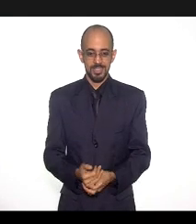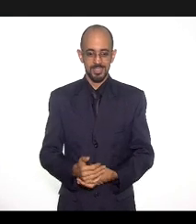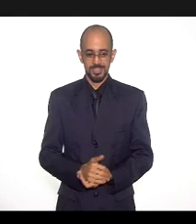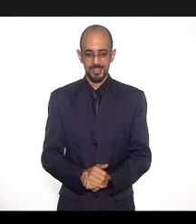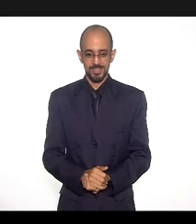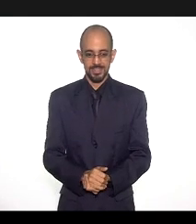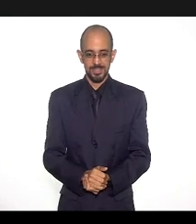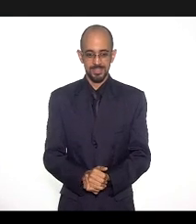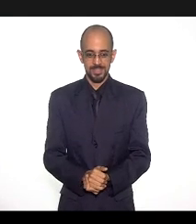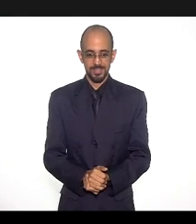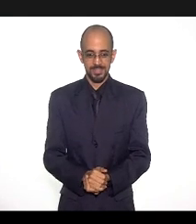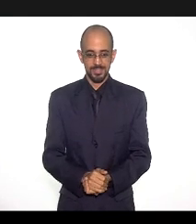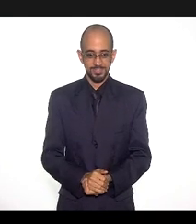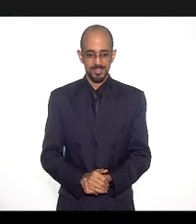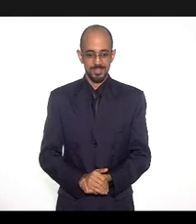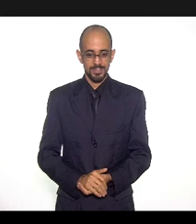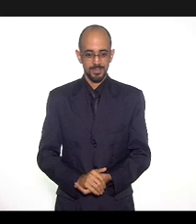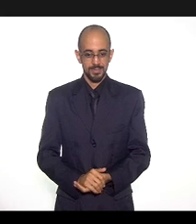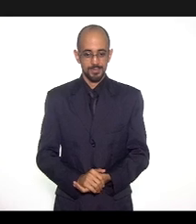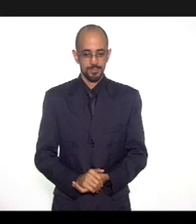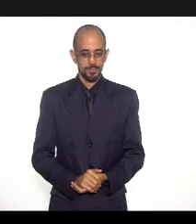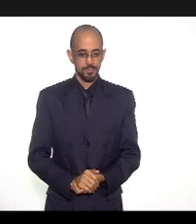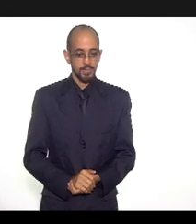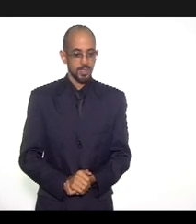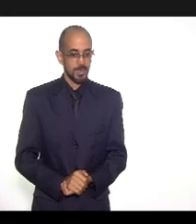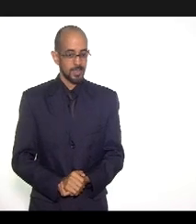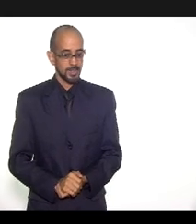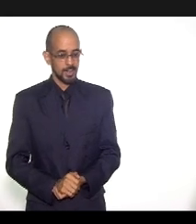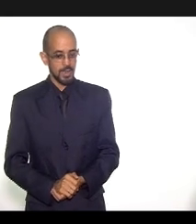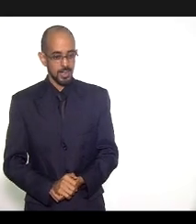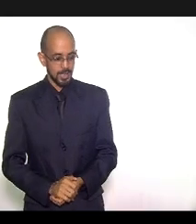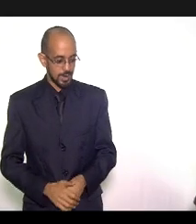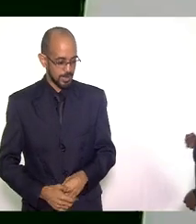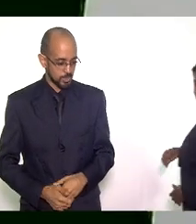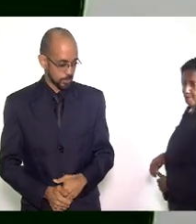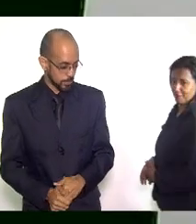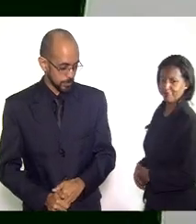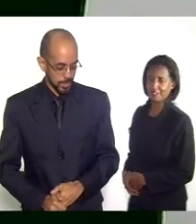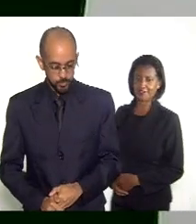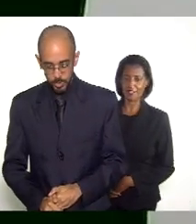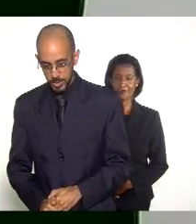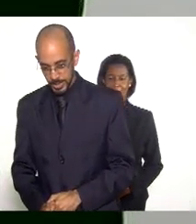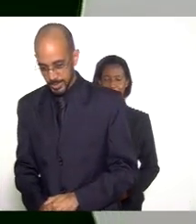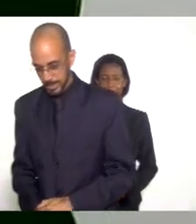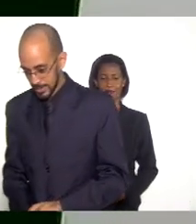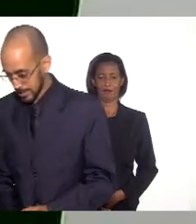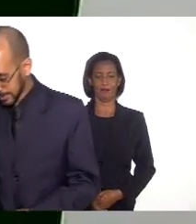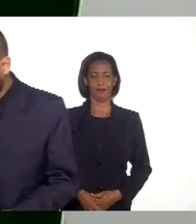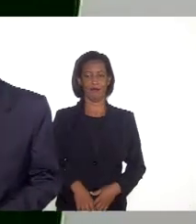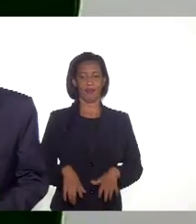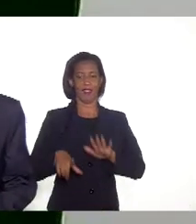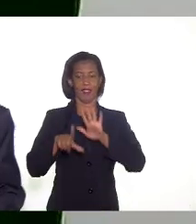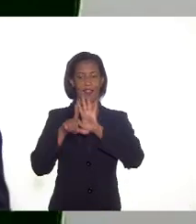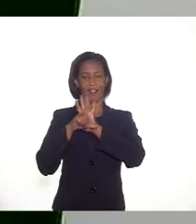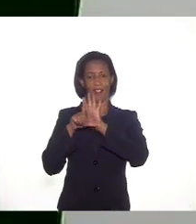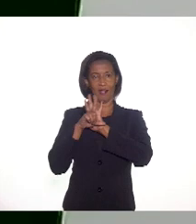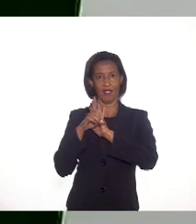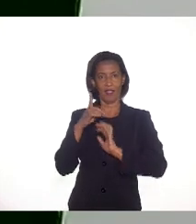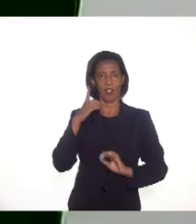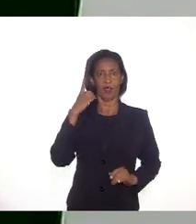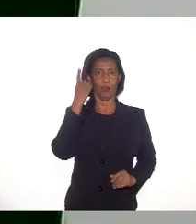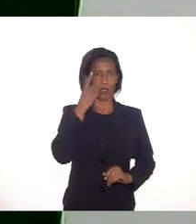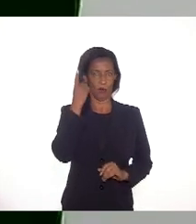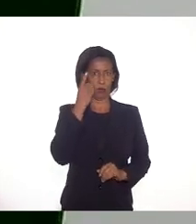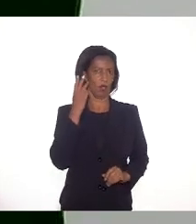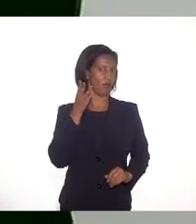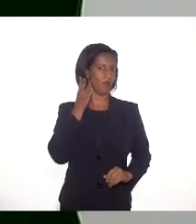A lei do deputado Roberto, ela propôs no artigo 4 e também no artigo... Ela